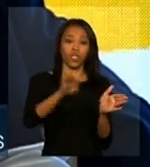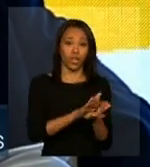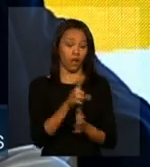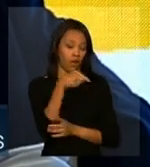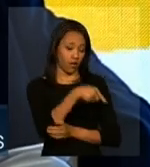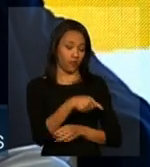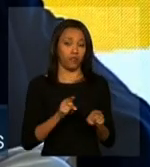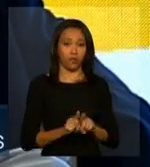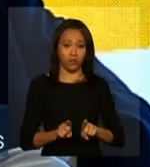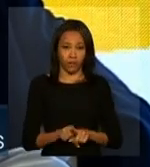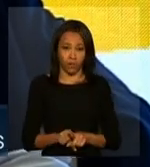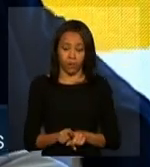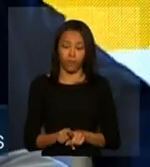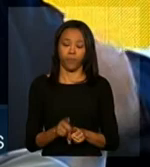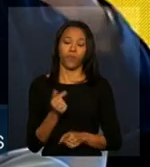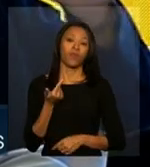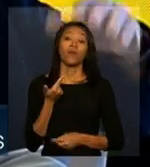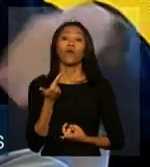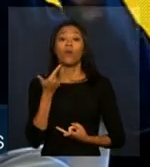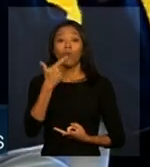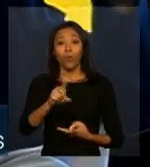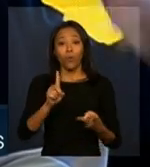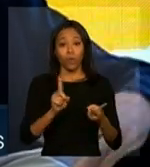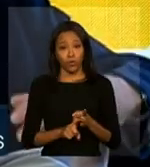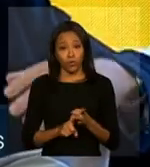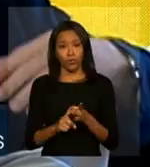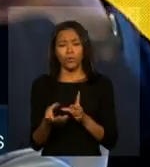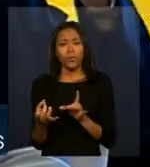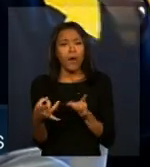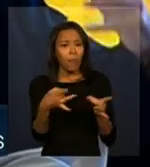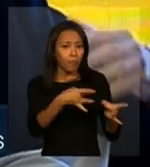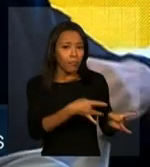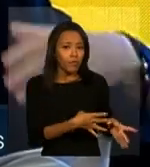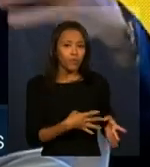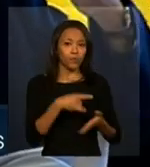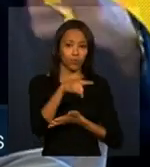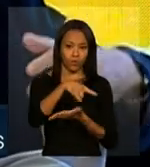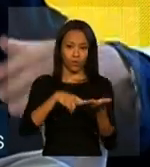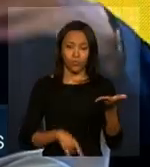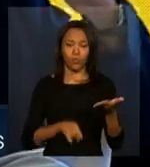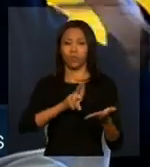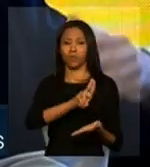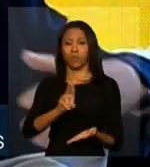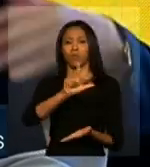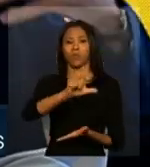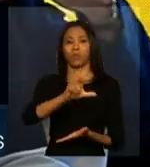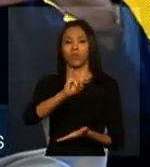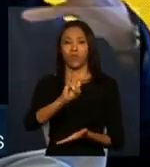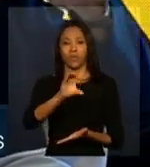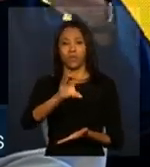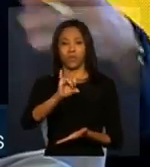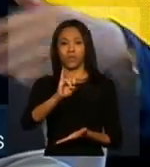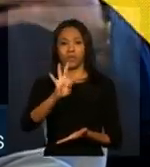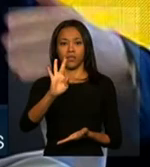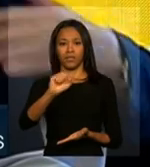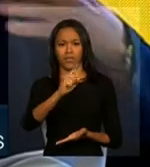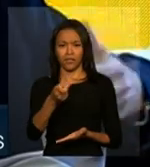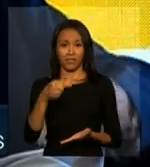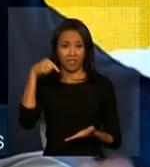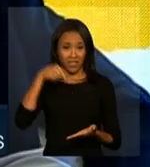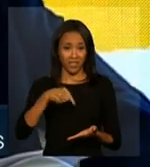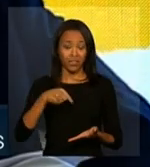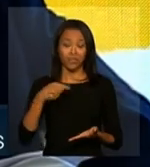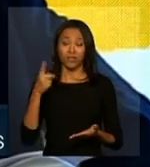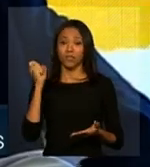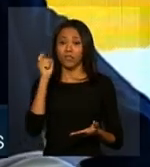De outro lado, a dispensa da licitação e outros mecanismos que antes emperravam bastante